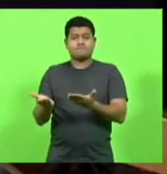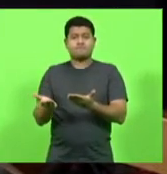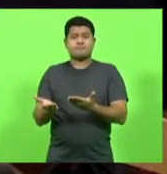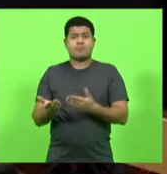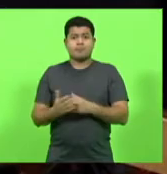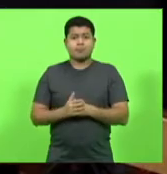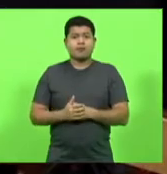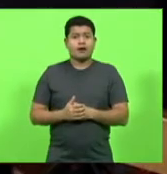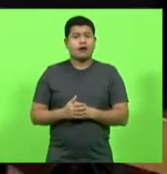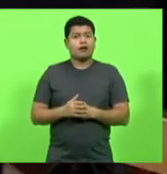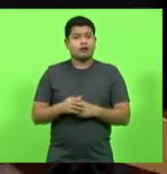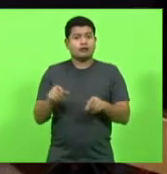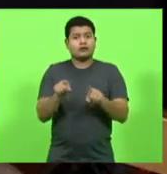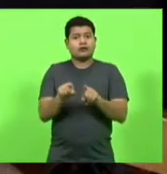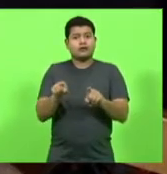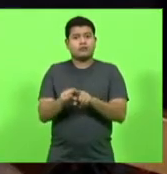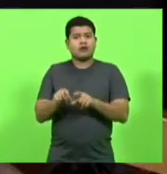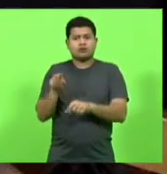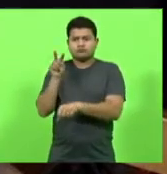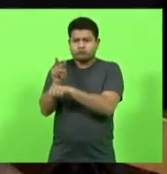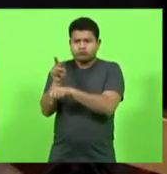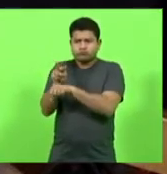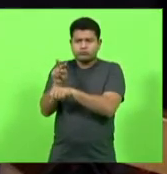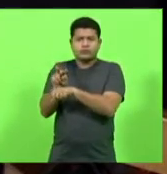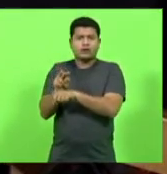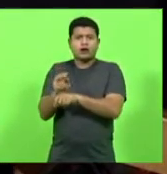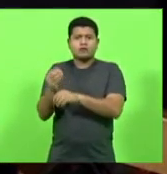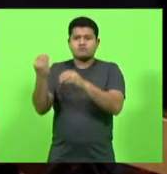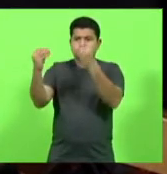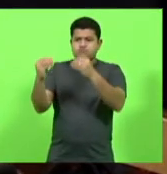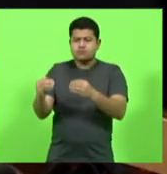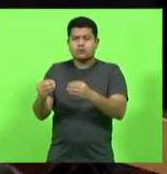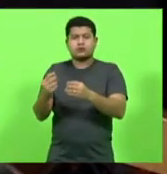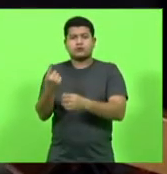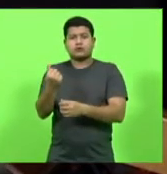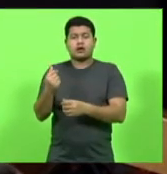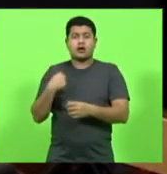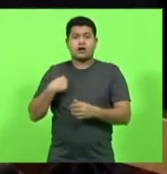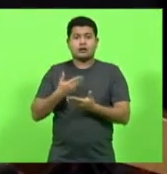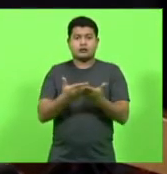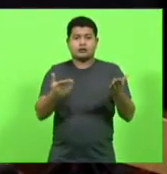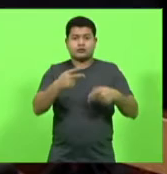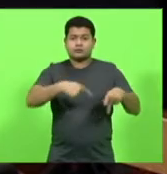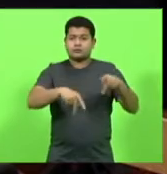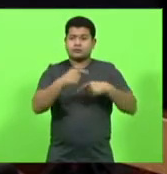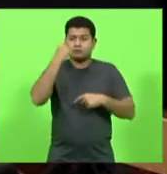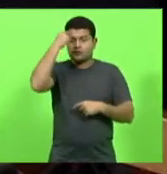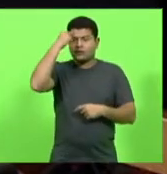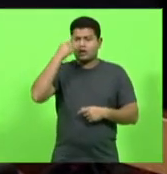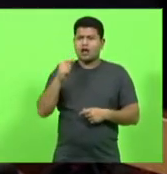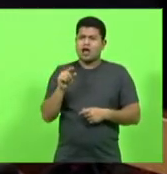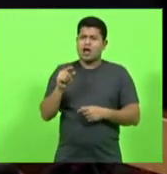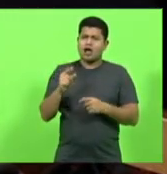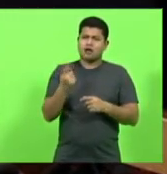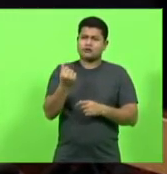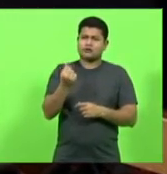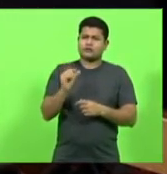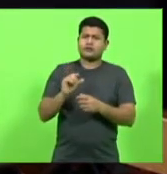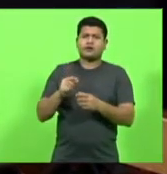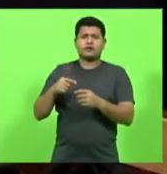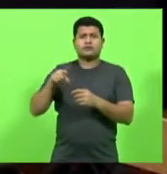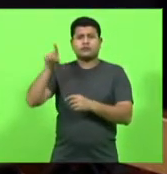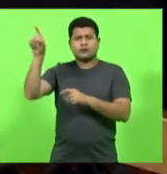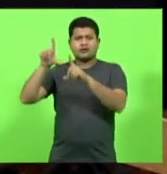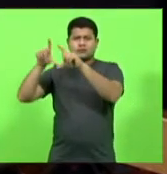irá fiscalizar a aplicação dos recursos. As pessoas podem pensar, ah, o dinheiro vai para Brasília. Não, o dinheiro vai ser aplicado aqui em